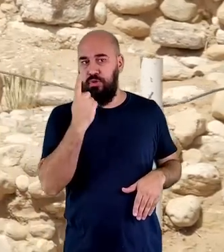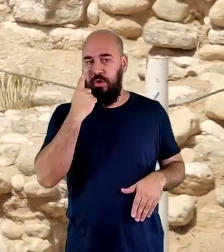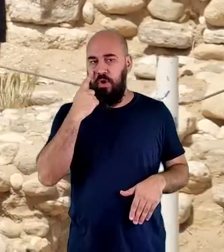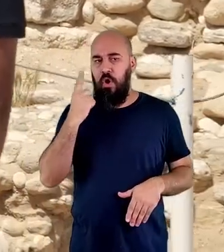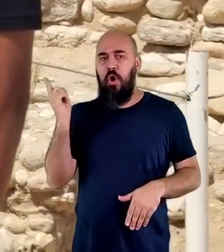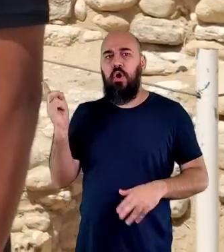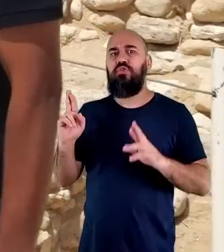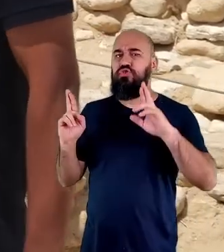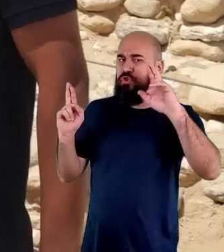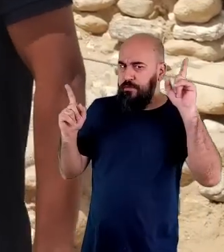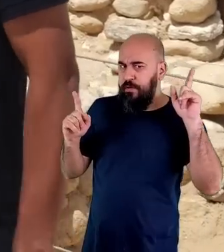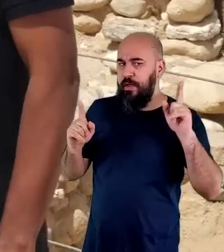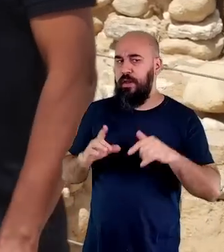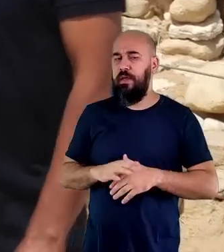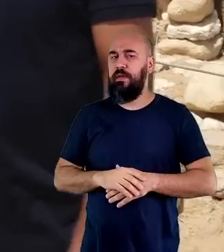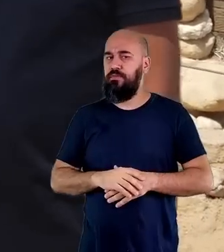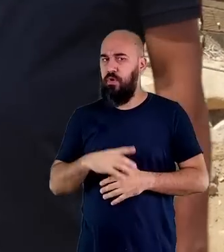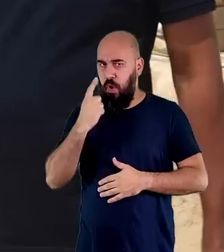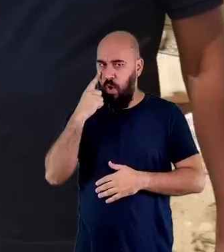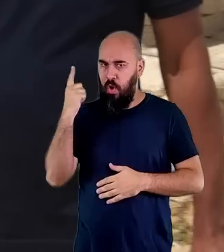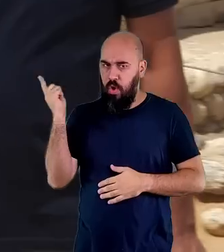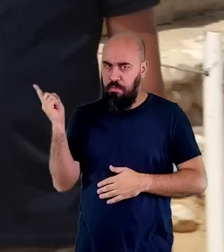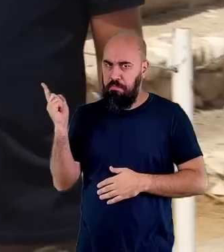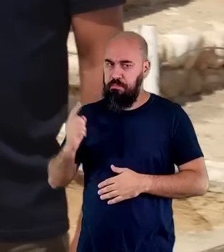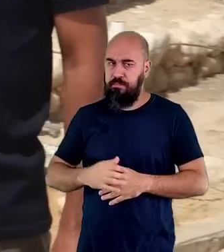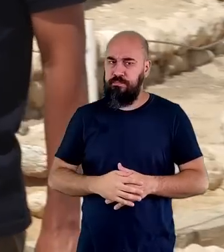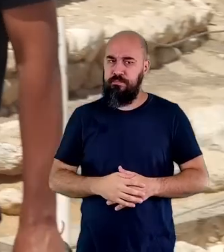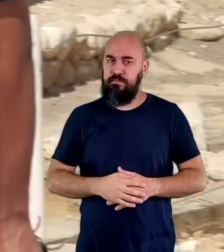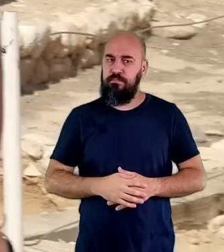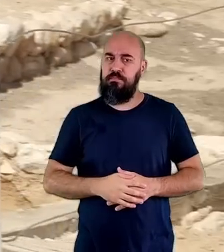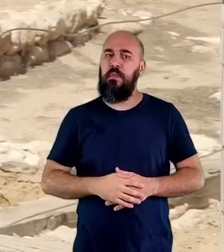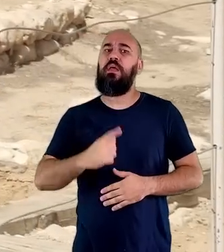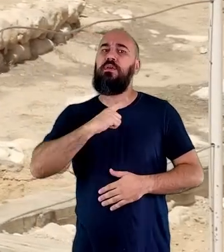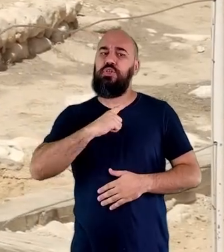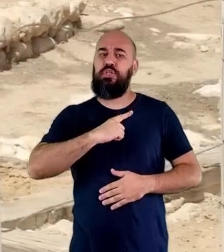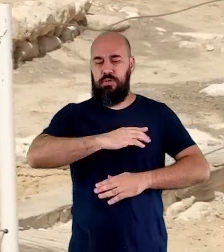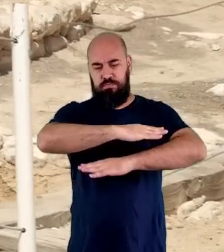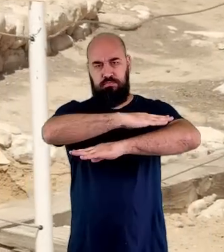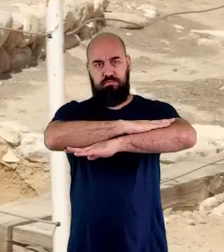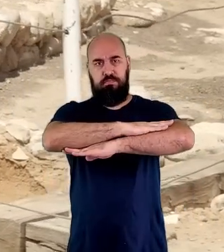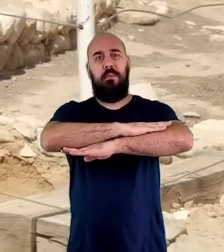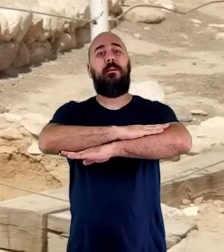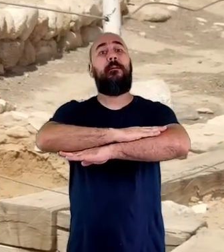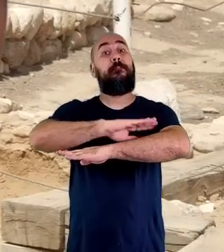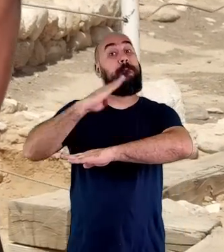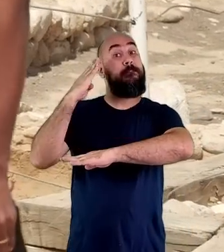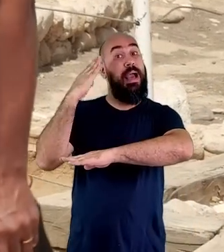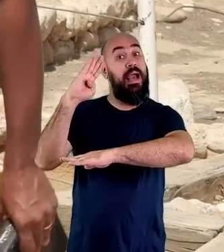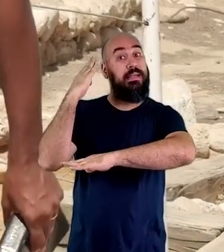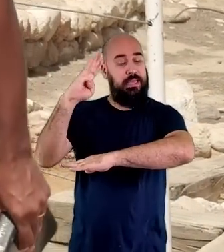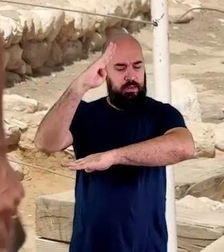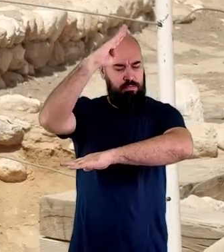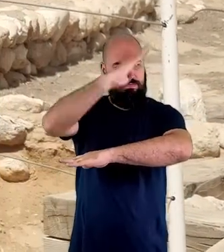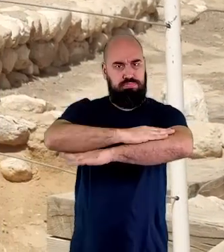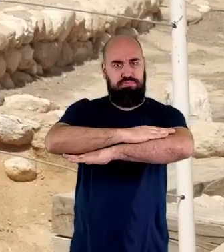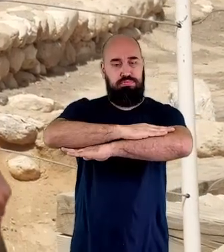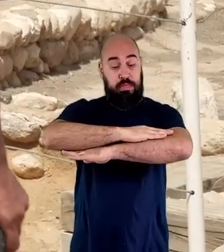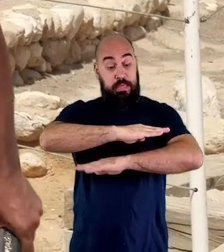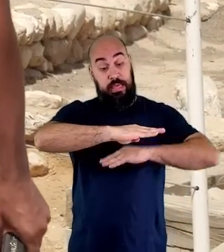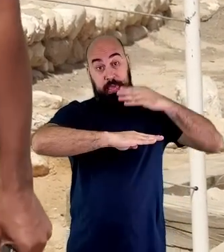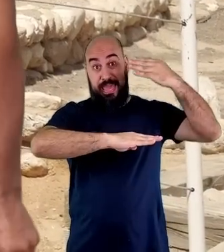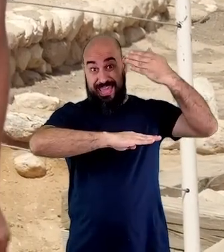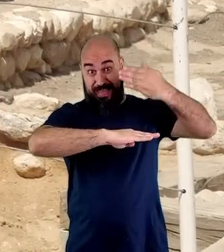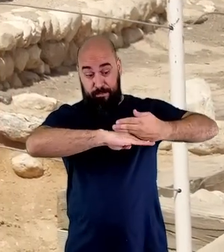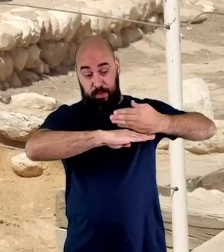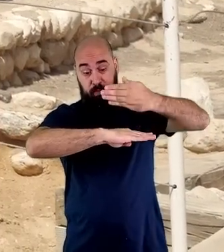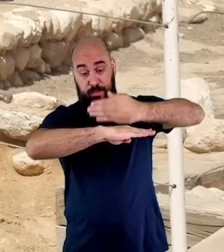vê, eles usavam uma base ou um alicerce de madeira e as paredes já eram feitas de